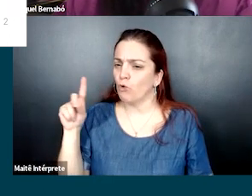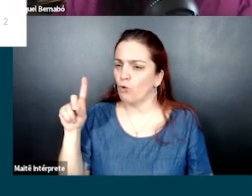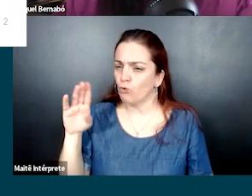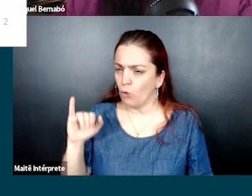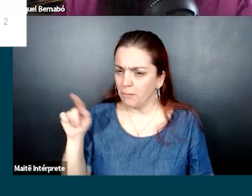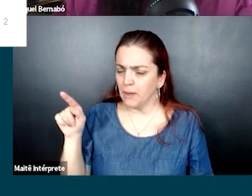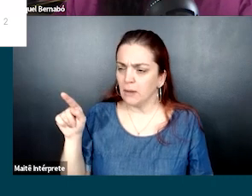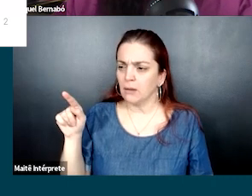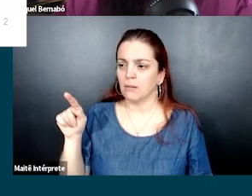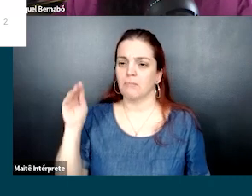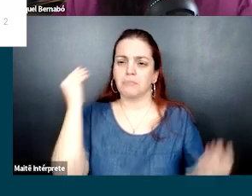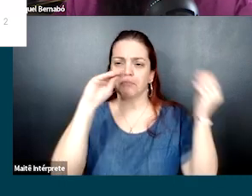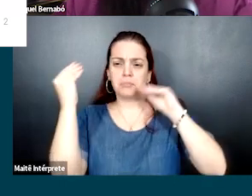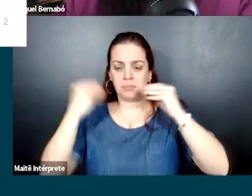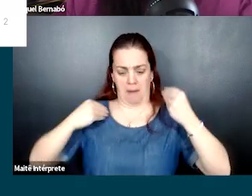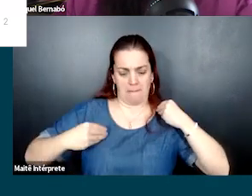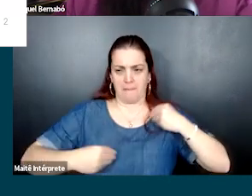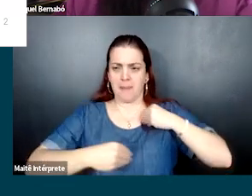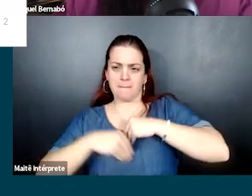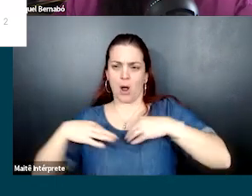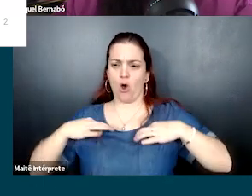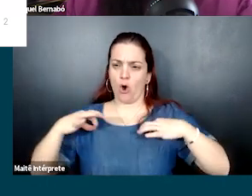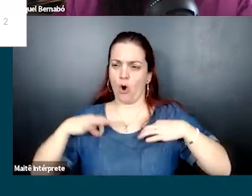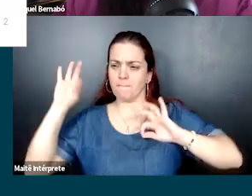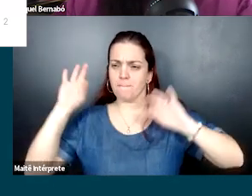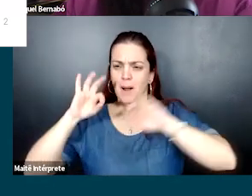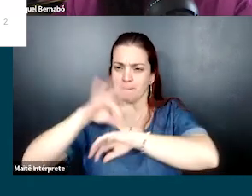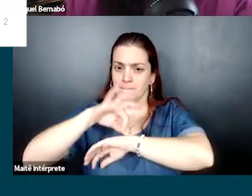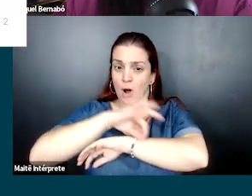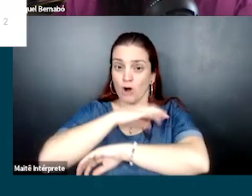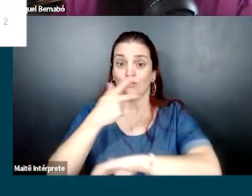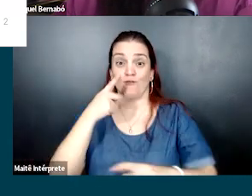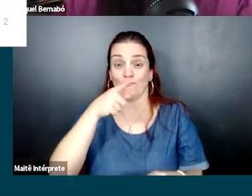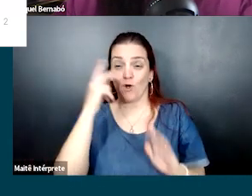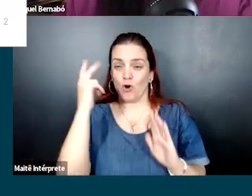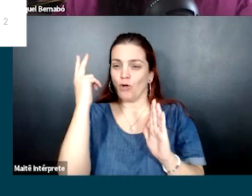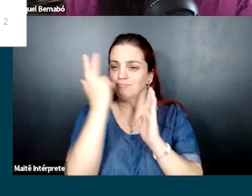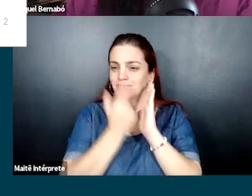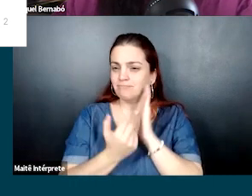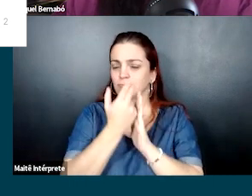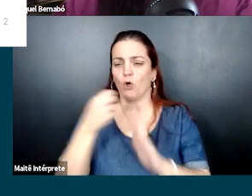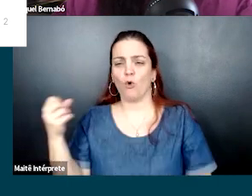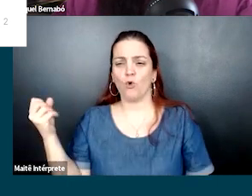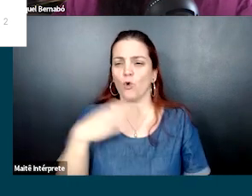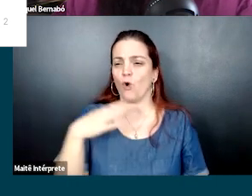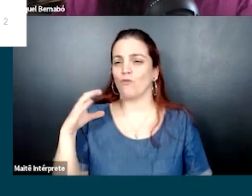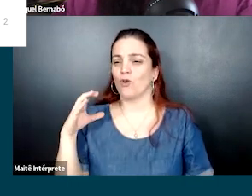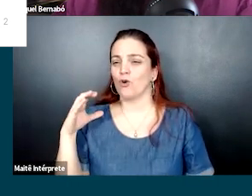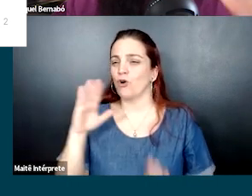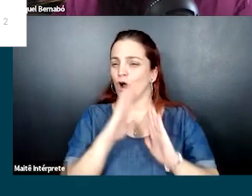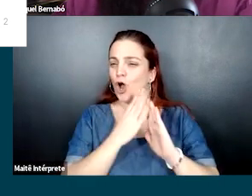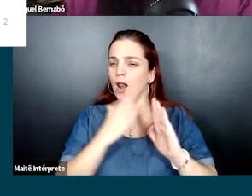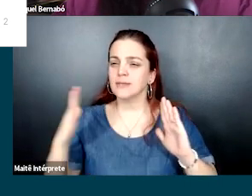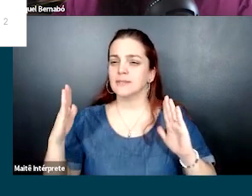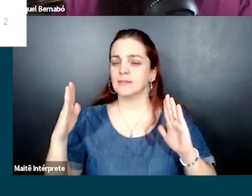obra do meu bisavô para estampar alguns dos seus produtos ali, de moda, né? E aí, nessa matéria de jornal, estava dizendo que as estampas